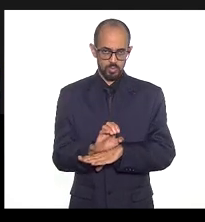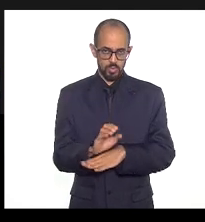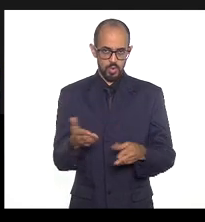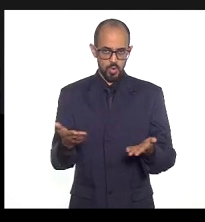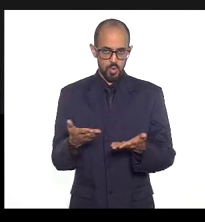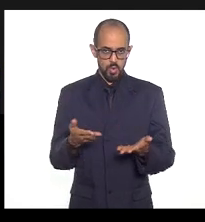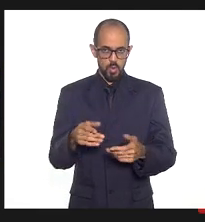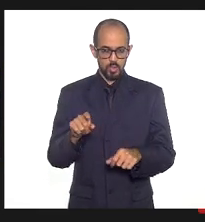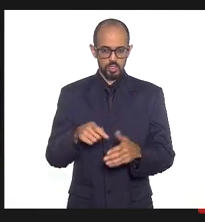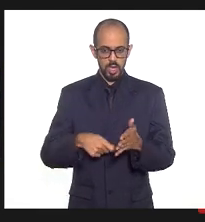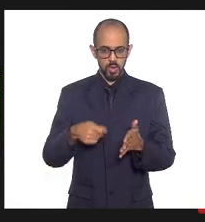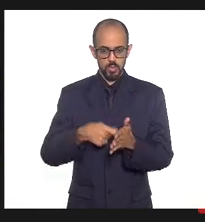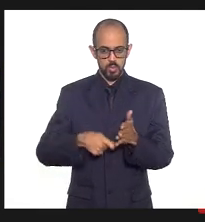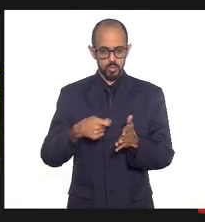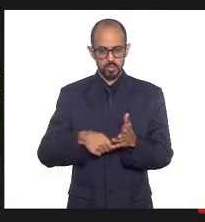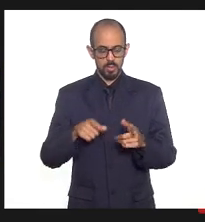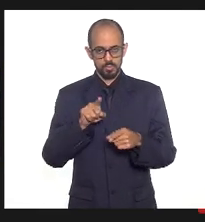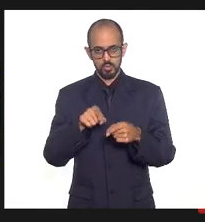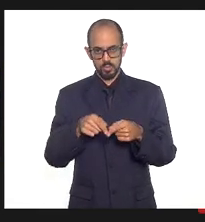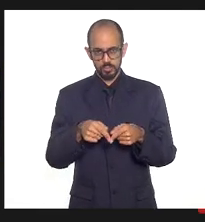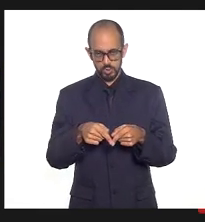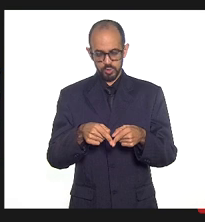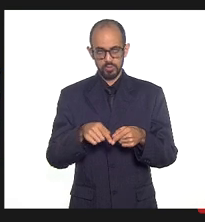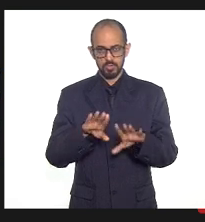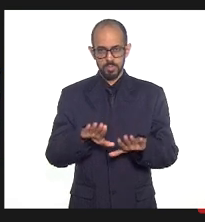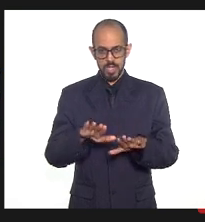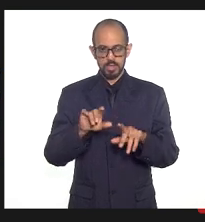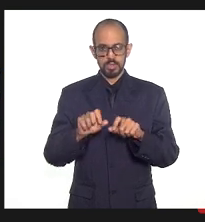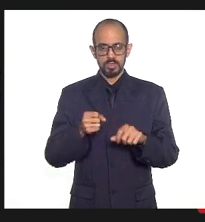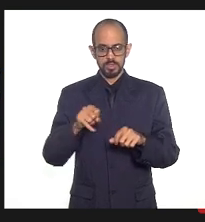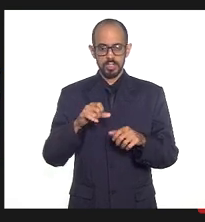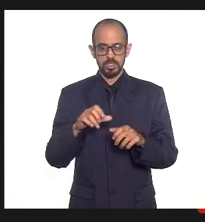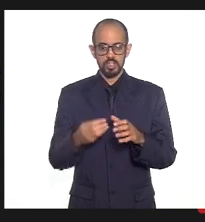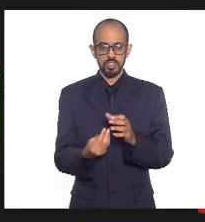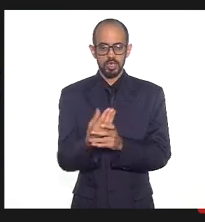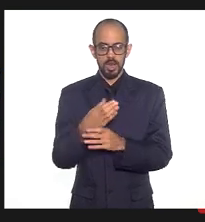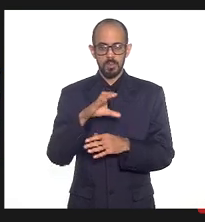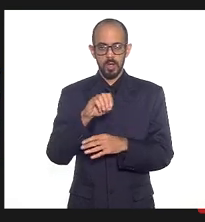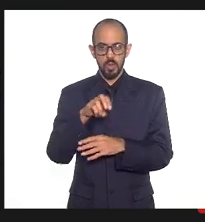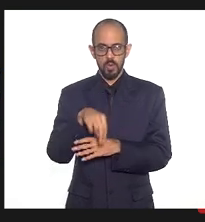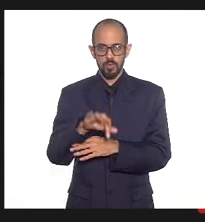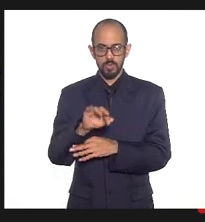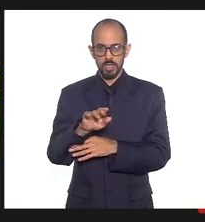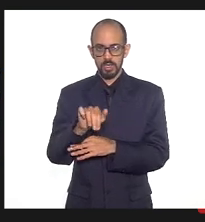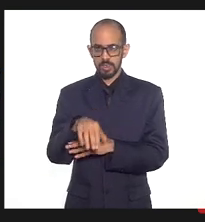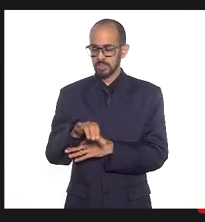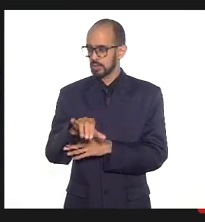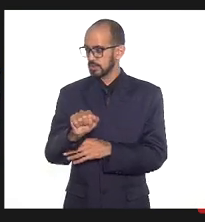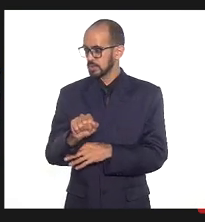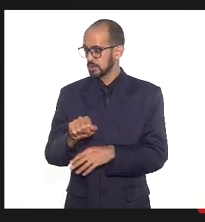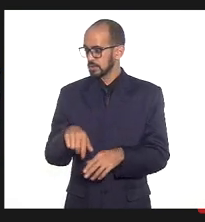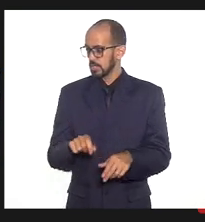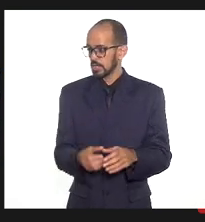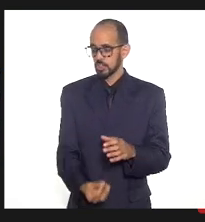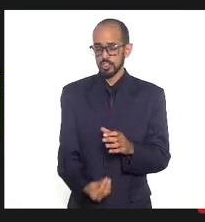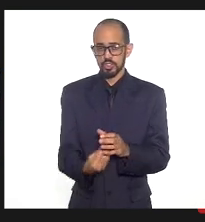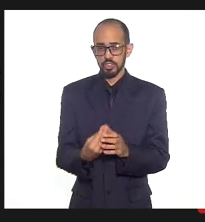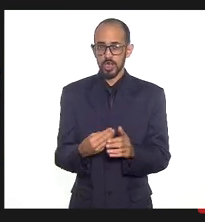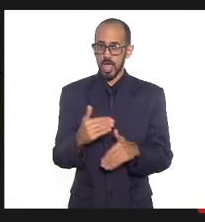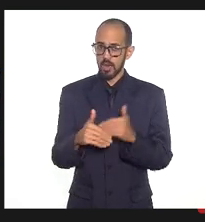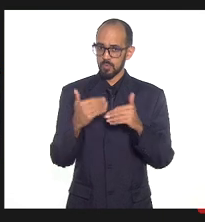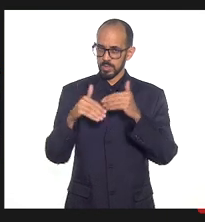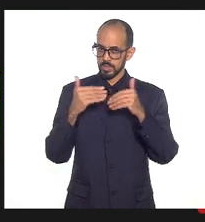por objetivos, por setor, mas tendo a conferência, isso amplia muito. E